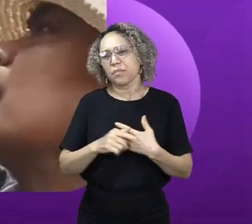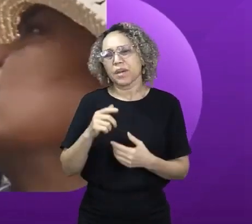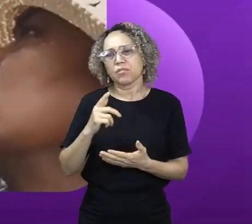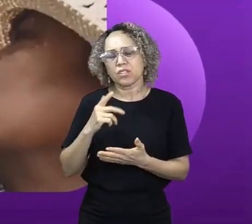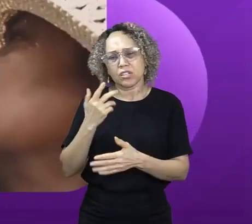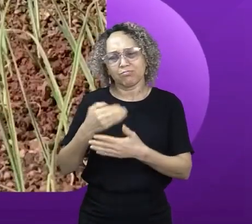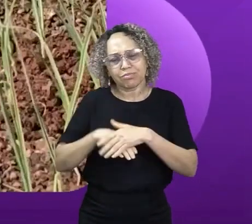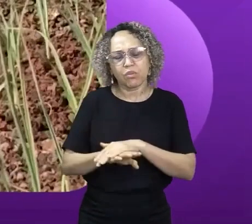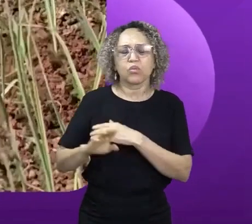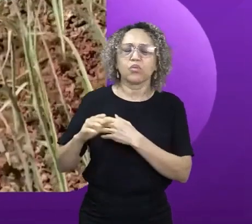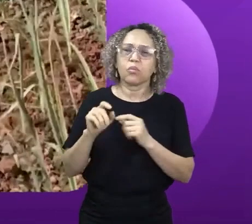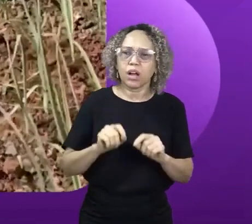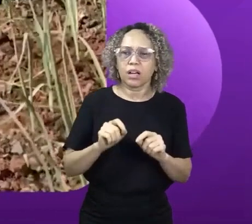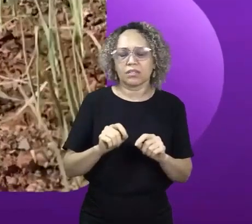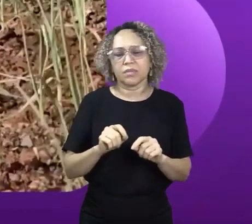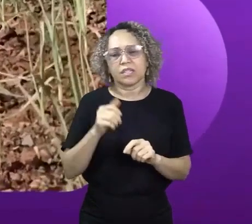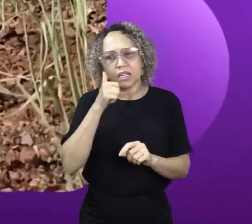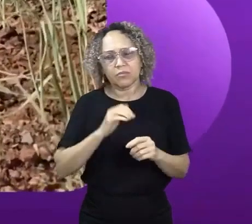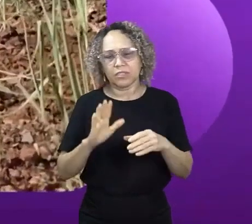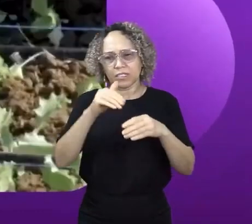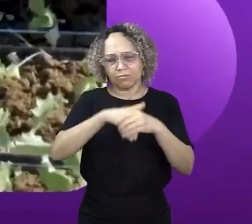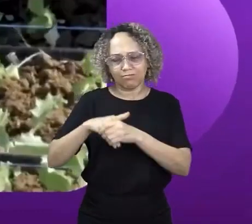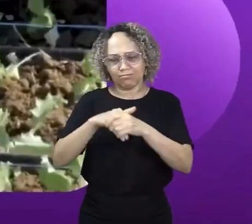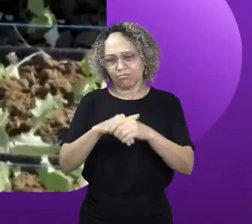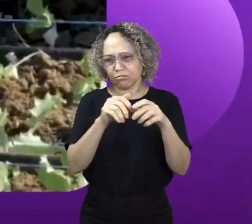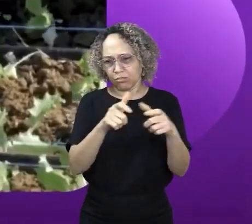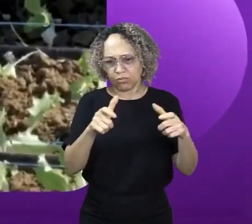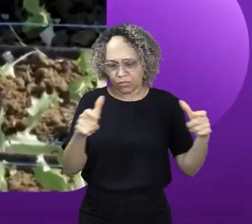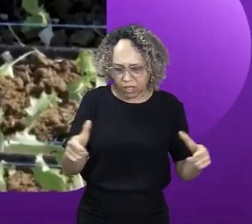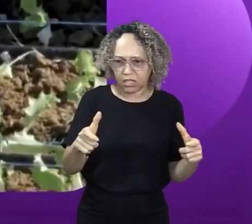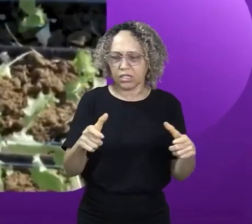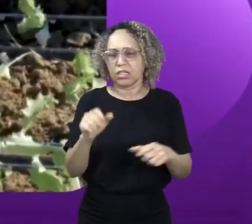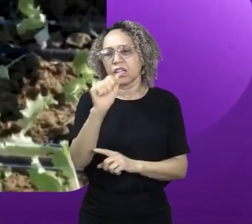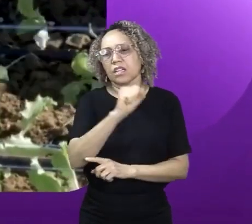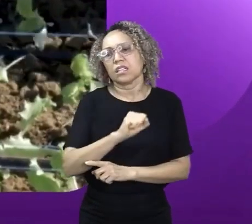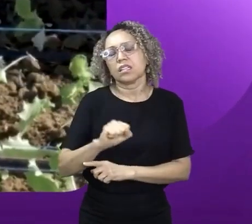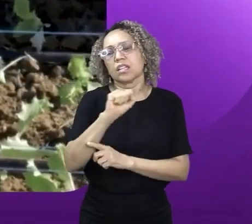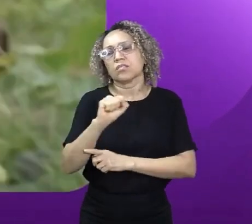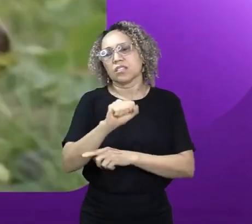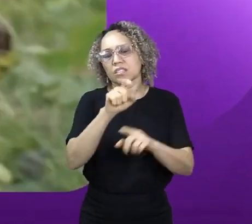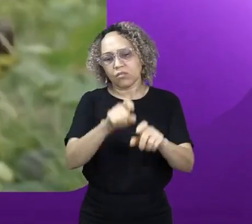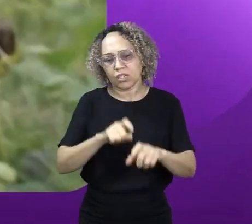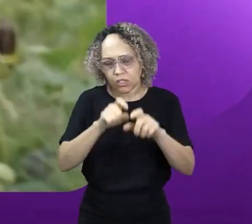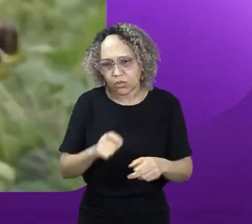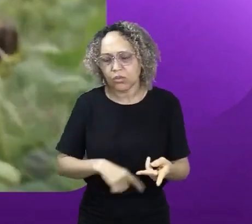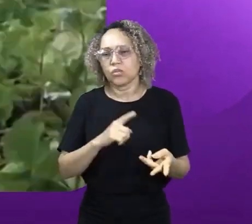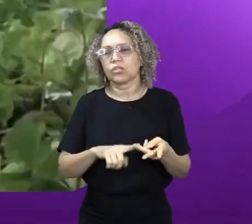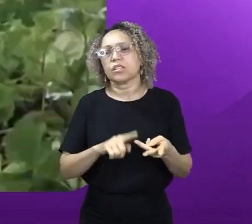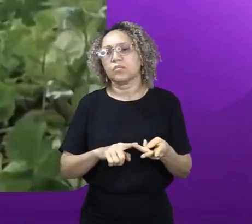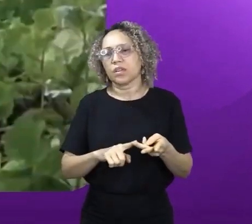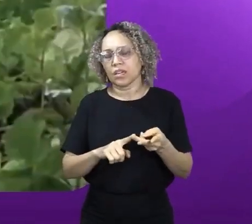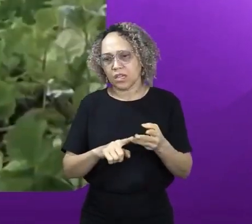vez maior nas cooperativas locais, nas associações de agricultores e têm envolvimento crescente nos programas